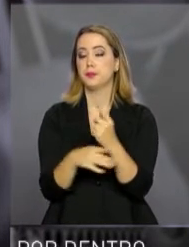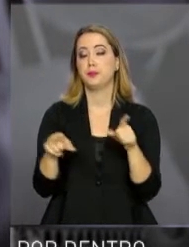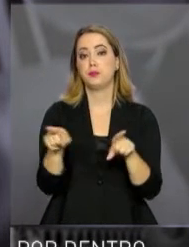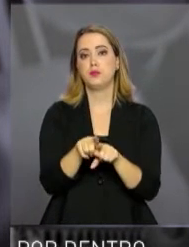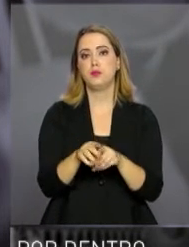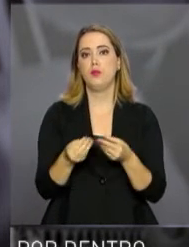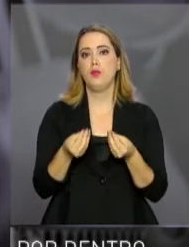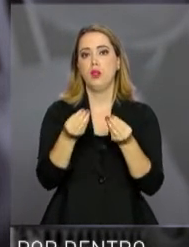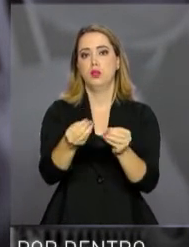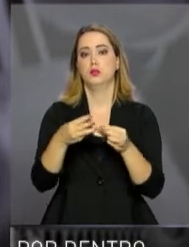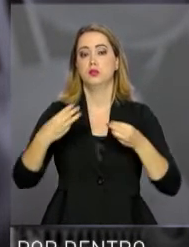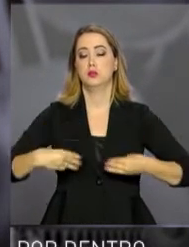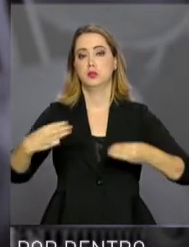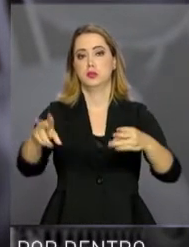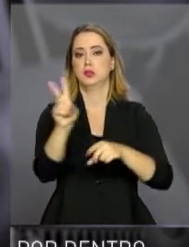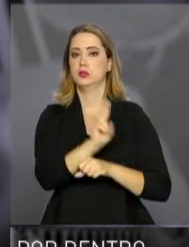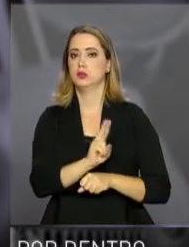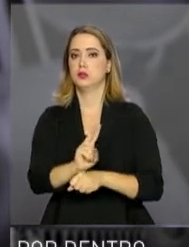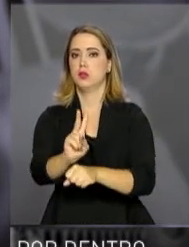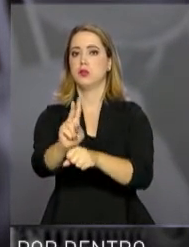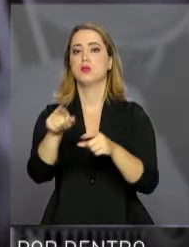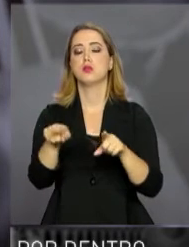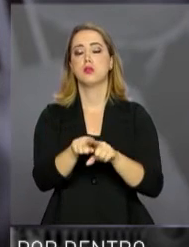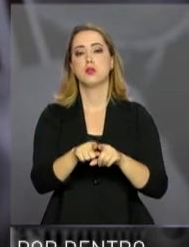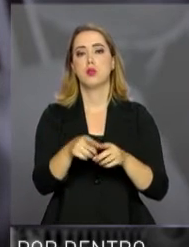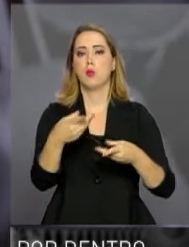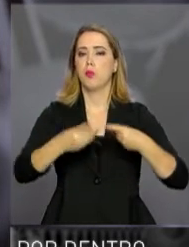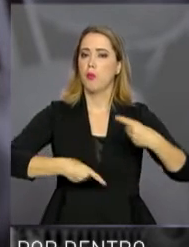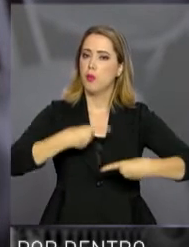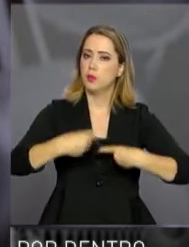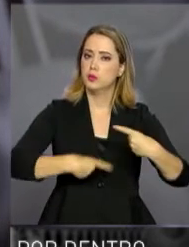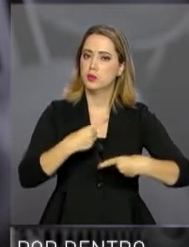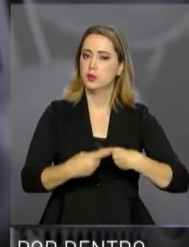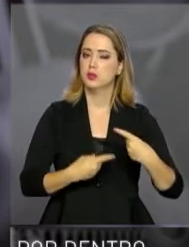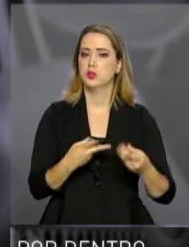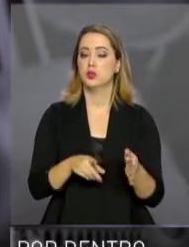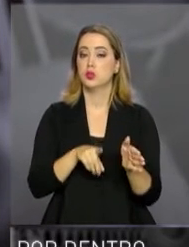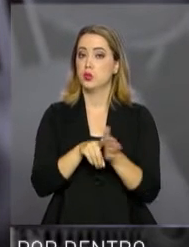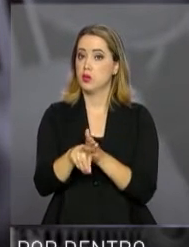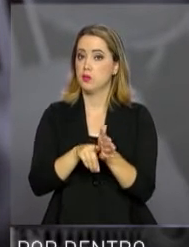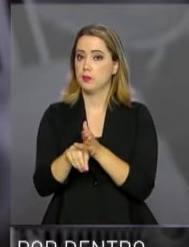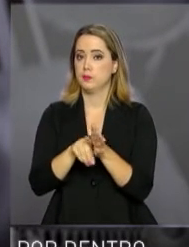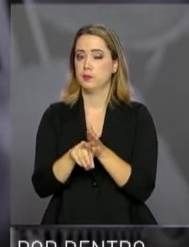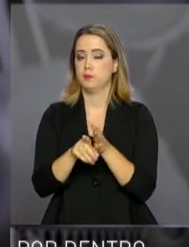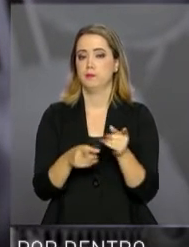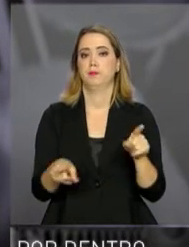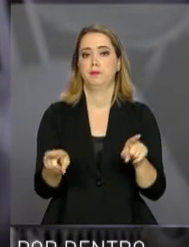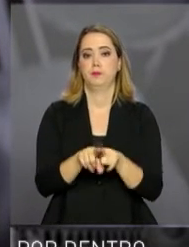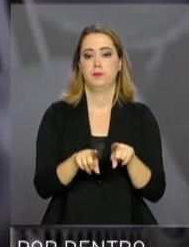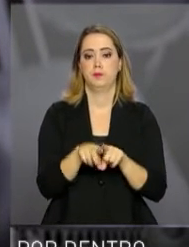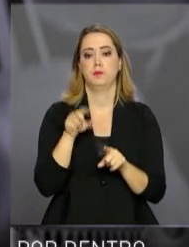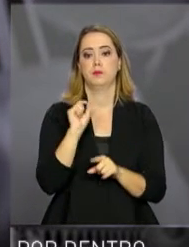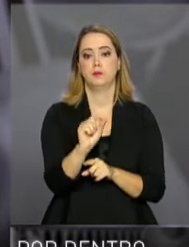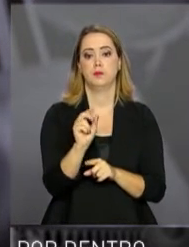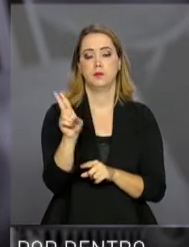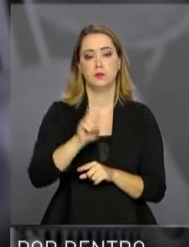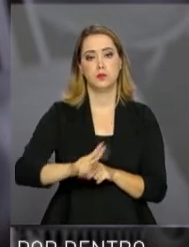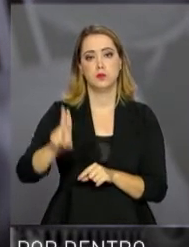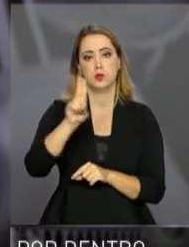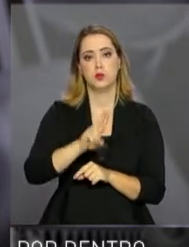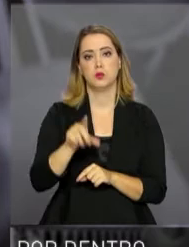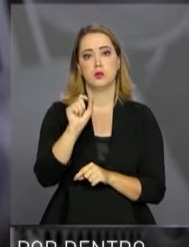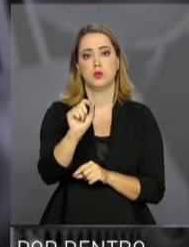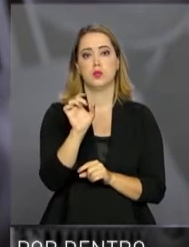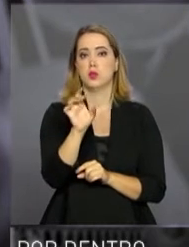proporcionando ao Ministério da Defesa estabelecer políticas públicas de fiscalização através de uso exclusivo